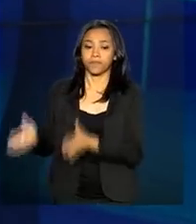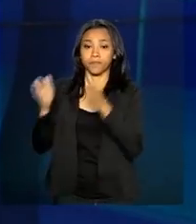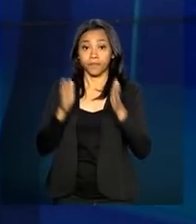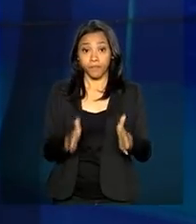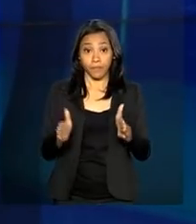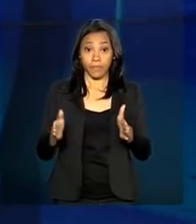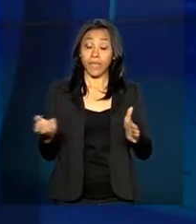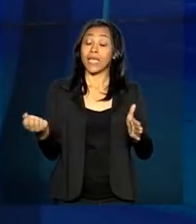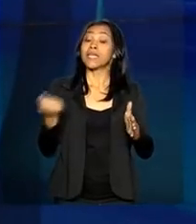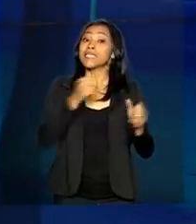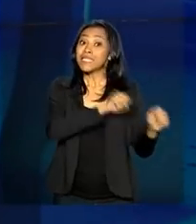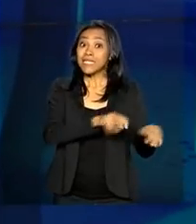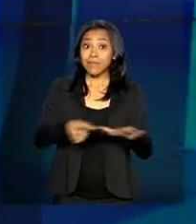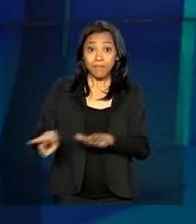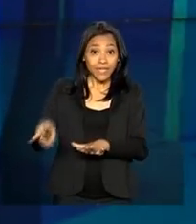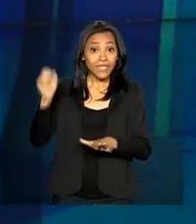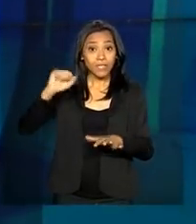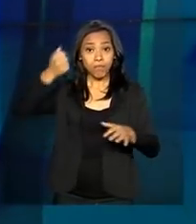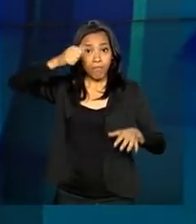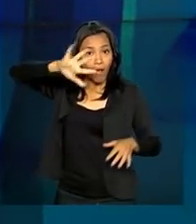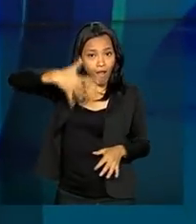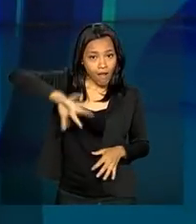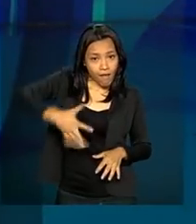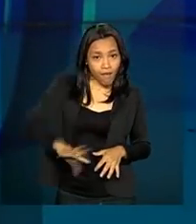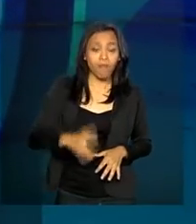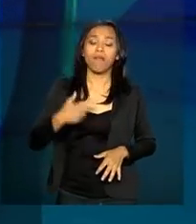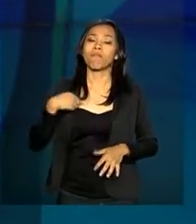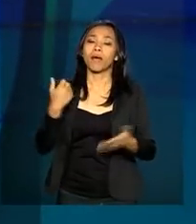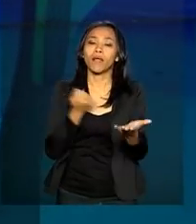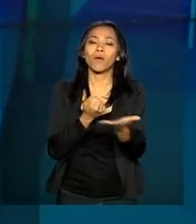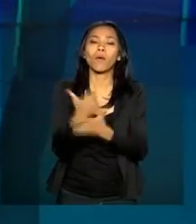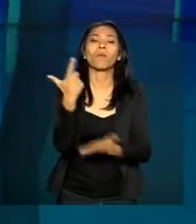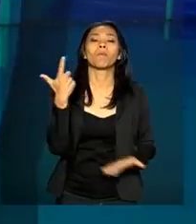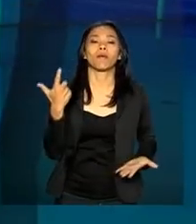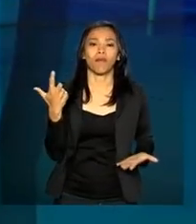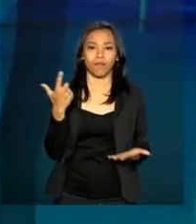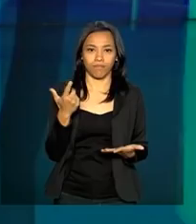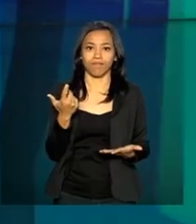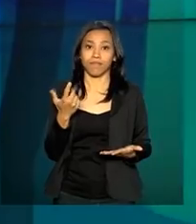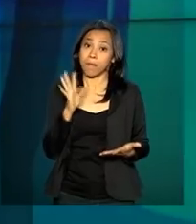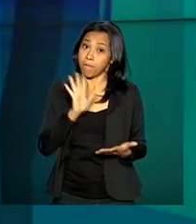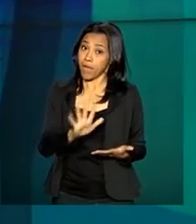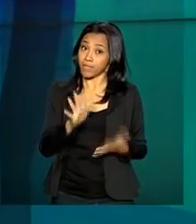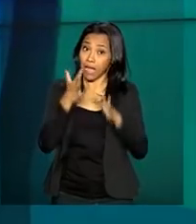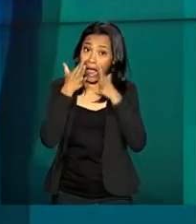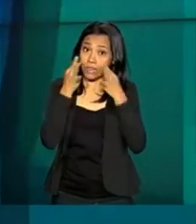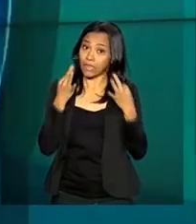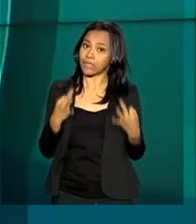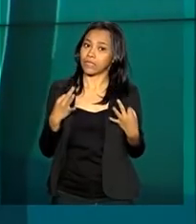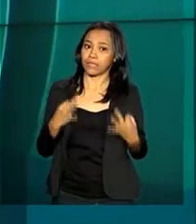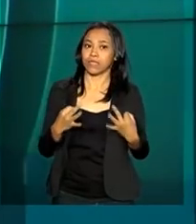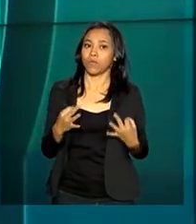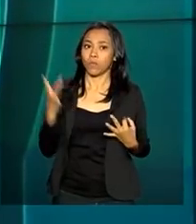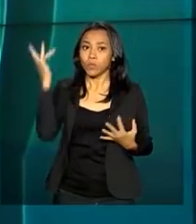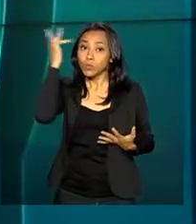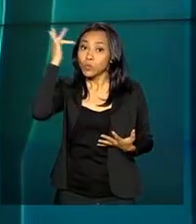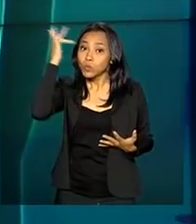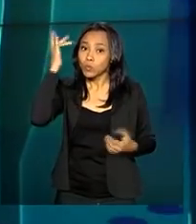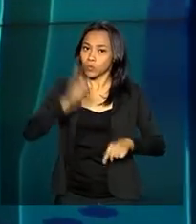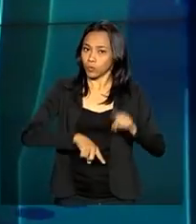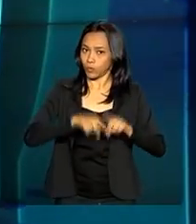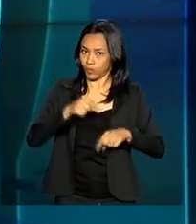friday muita gente aproveita as promoções para as compras de fim de ano mas a dica é ficar de olho na qualidade do produto